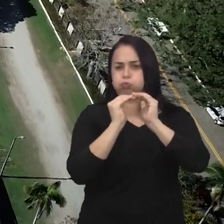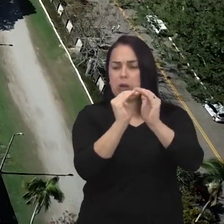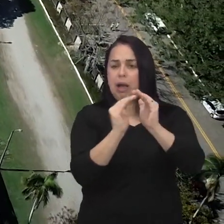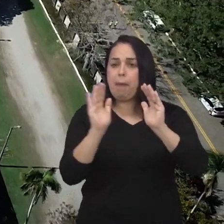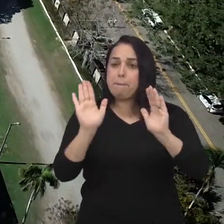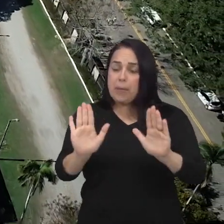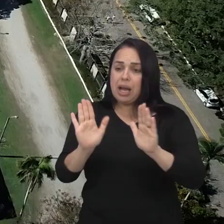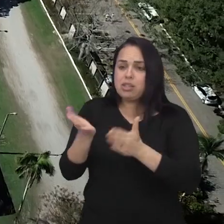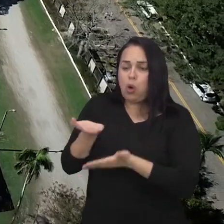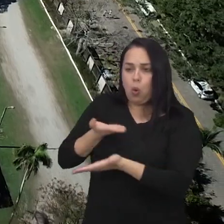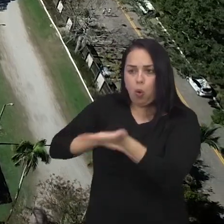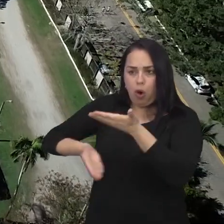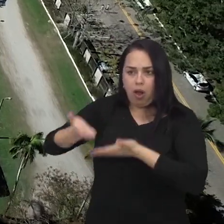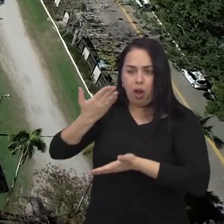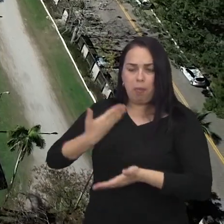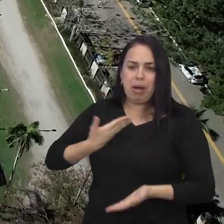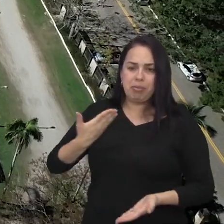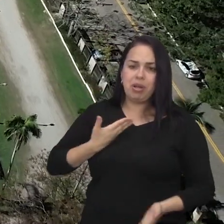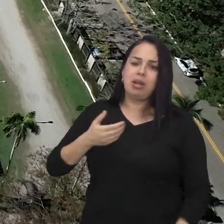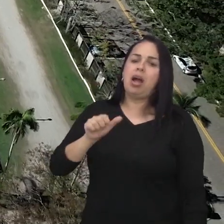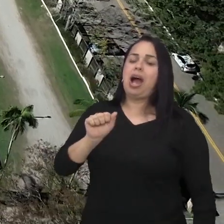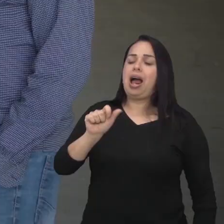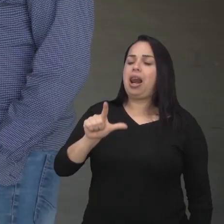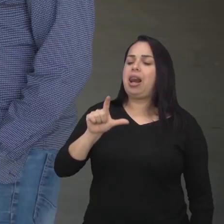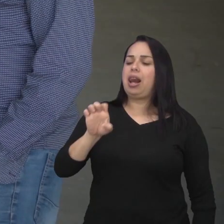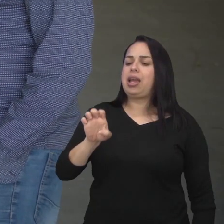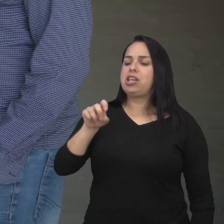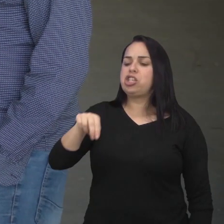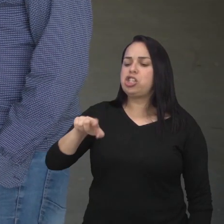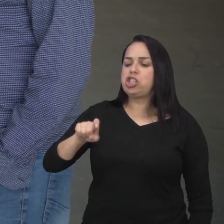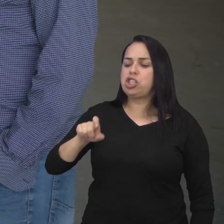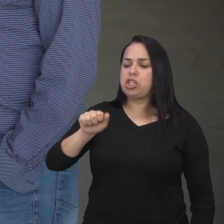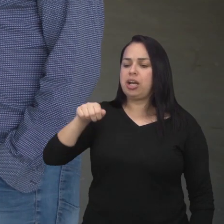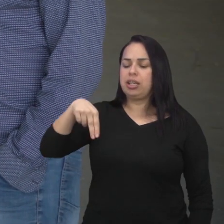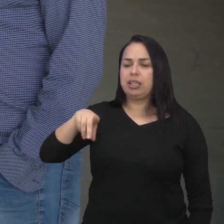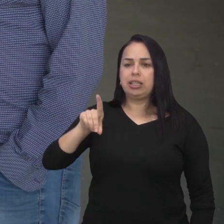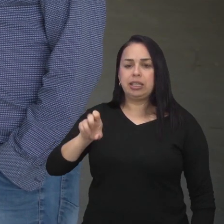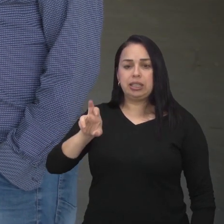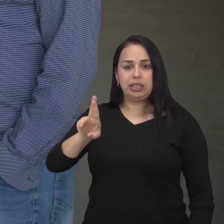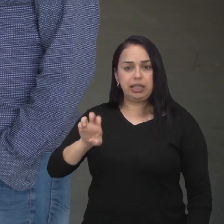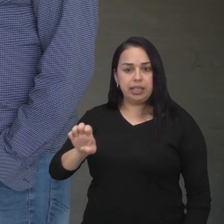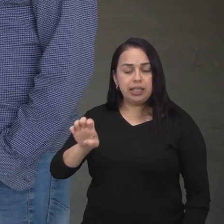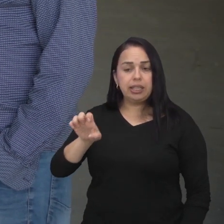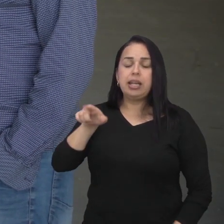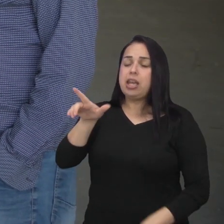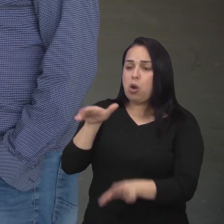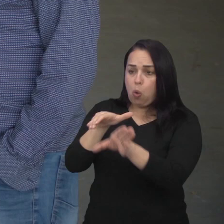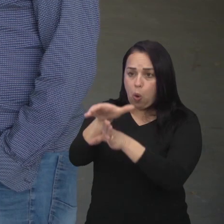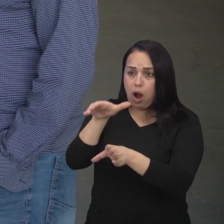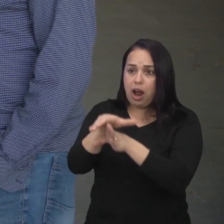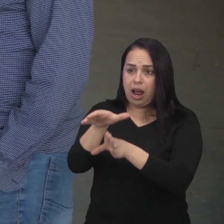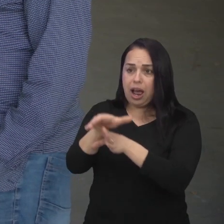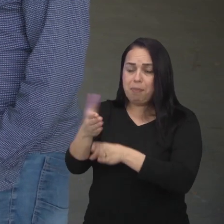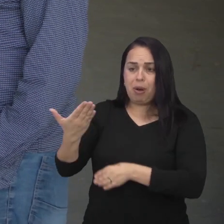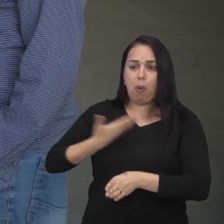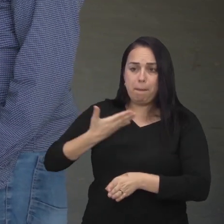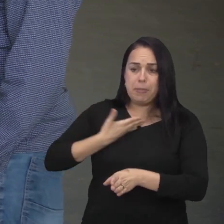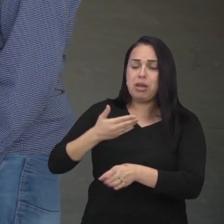eu travei aqui. O Alexandre Penedo era meu aluno e foi o meu primeiro